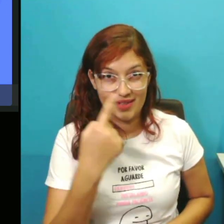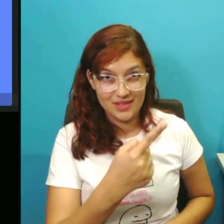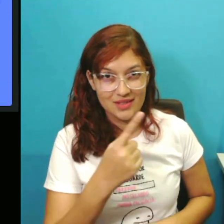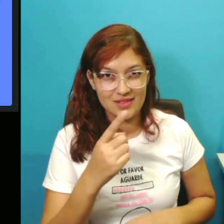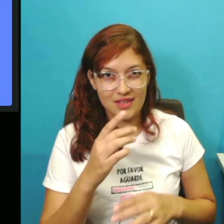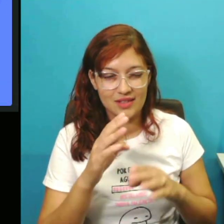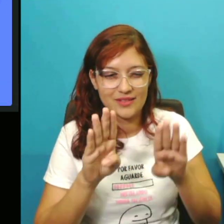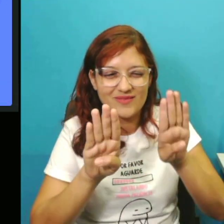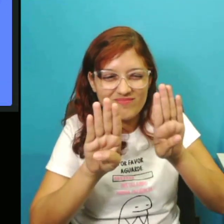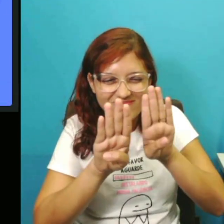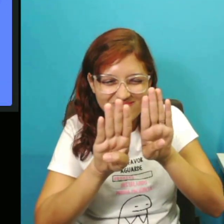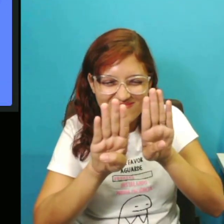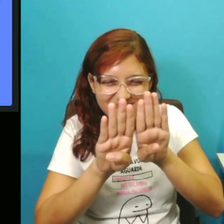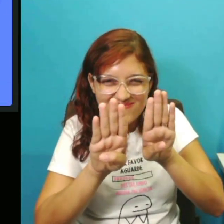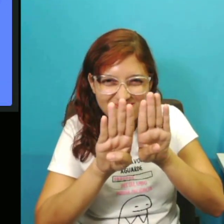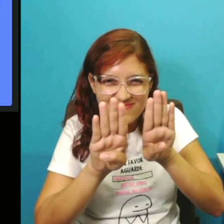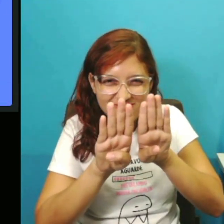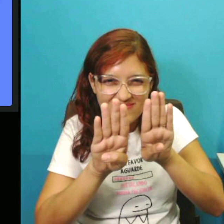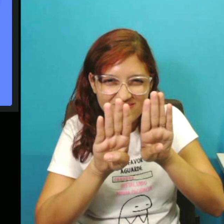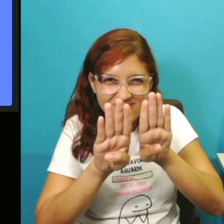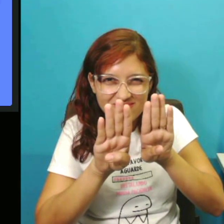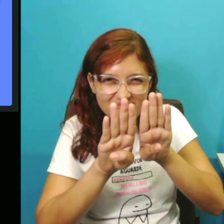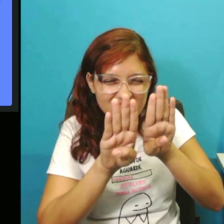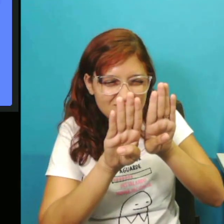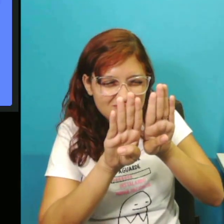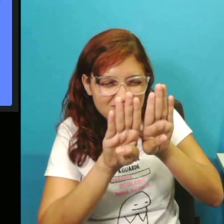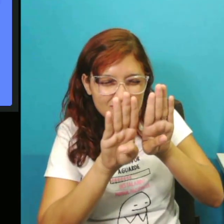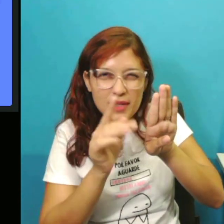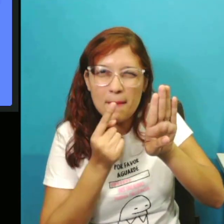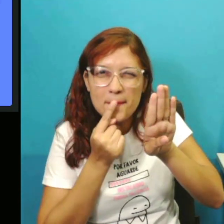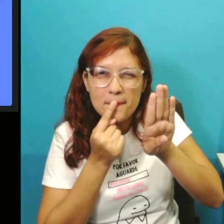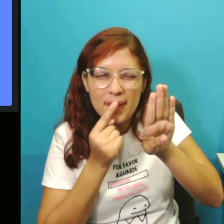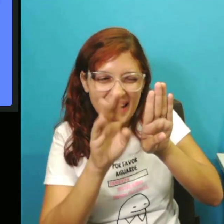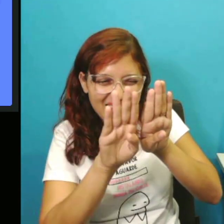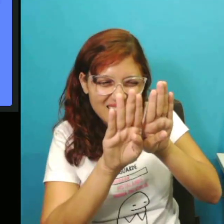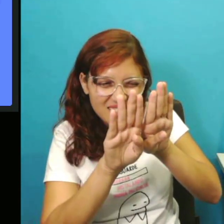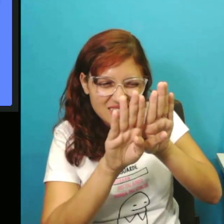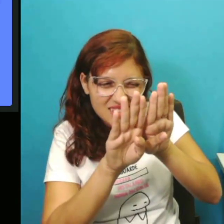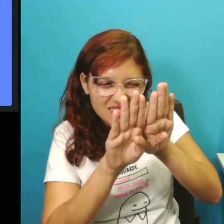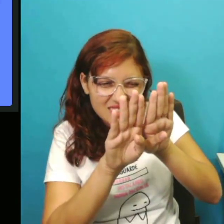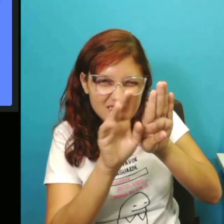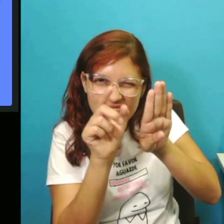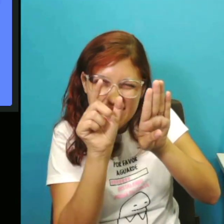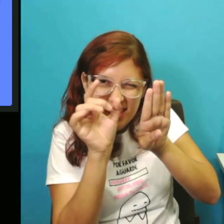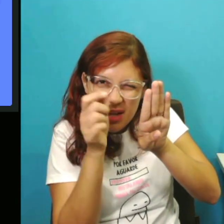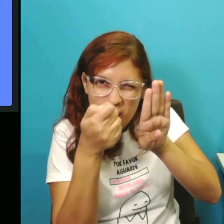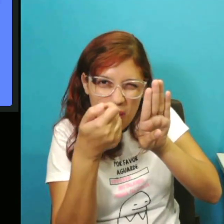Então, você vê aquela pequena fenda